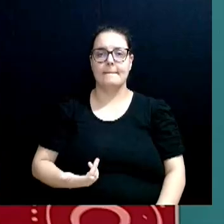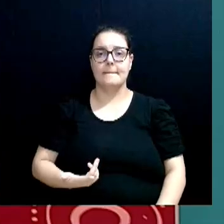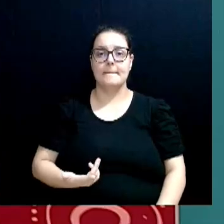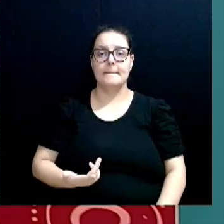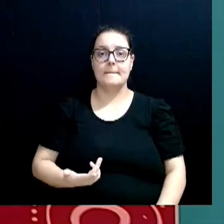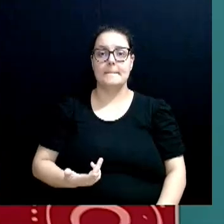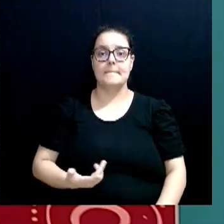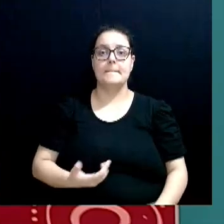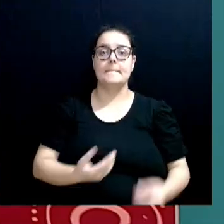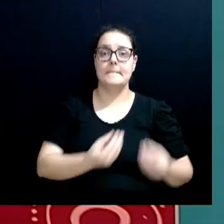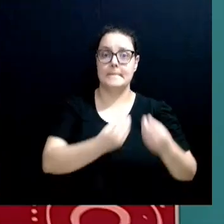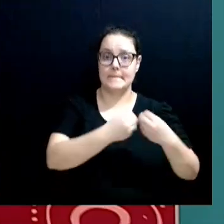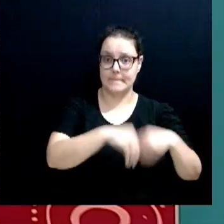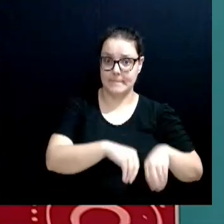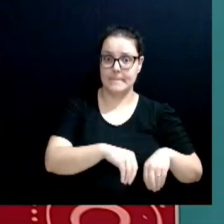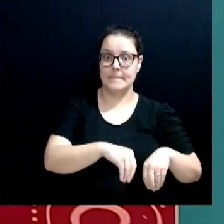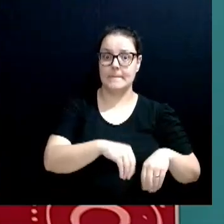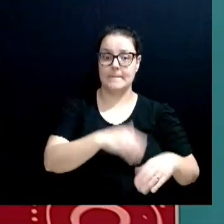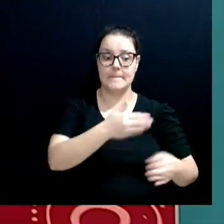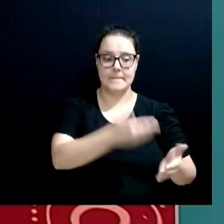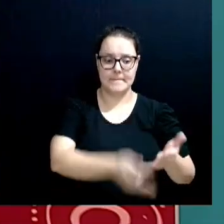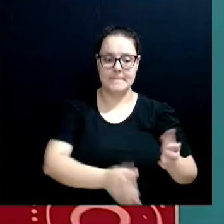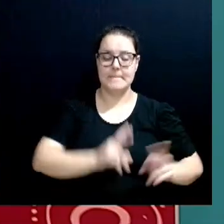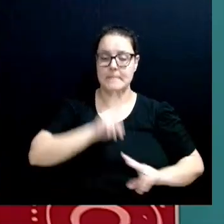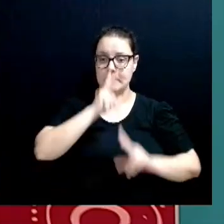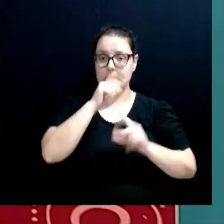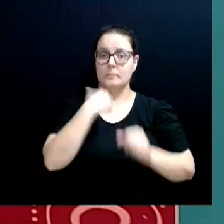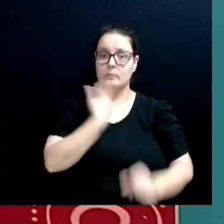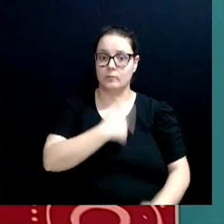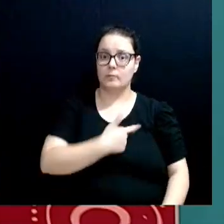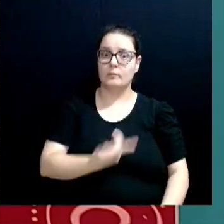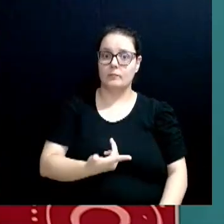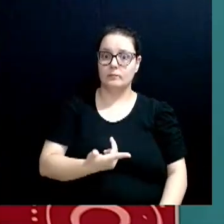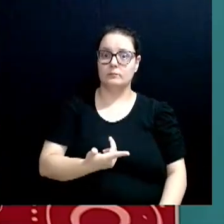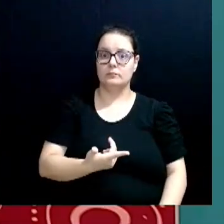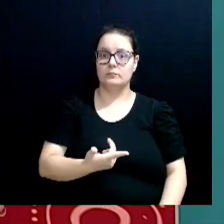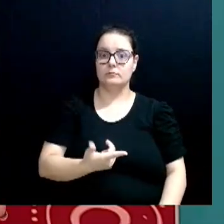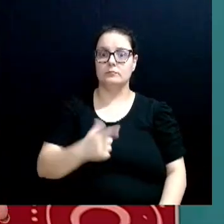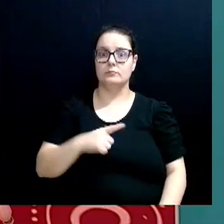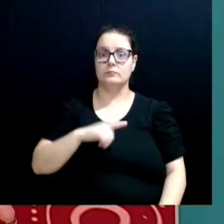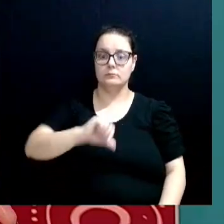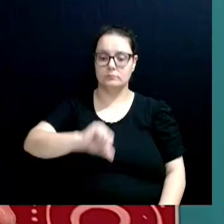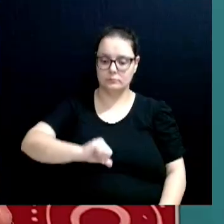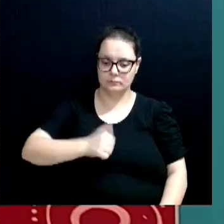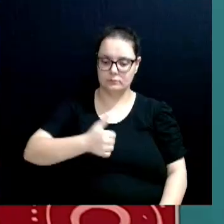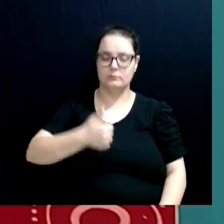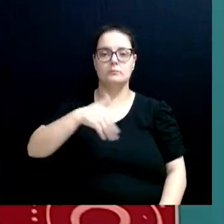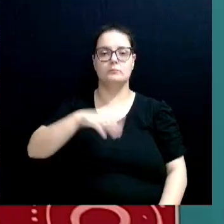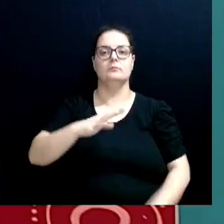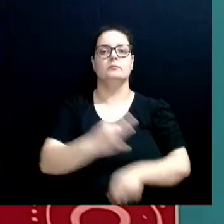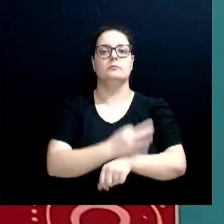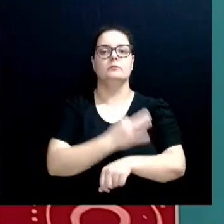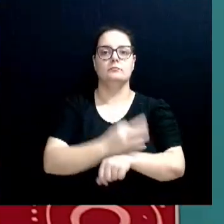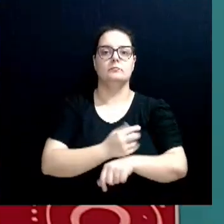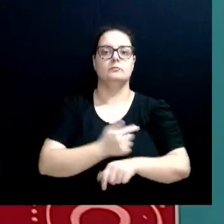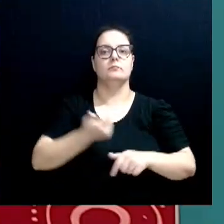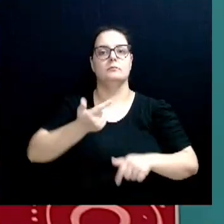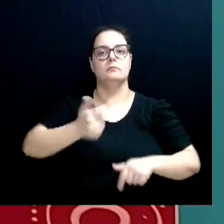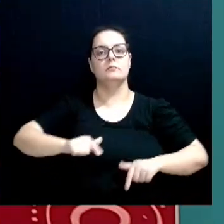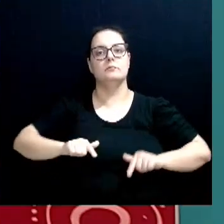fortalecem e faz com que a gente tenha mais resistência para continuar lutando.